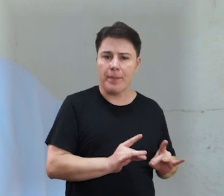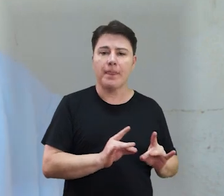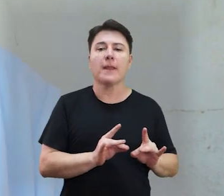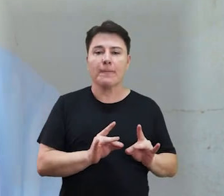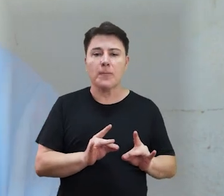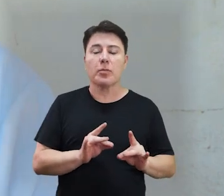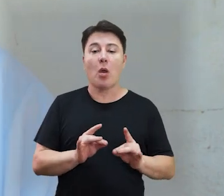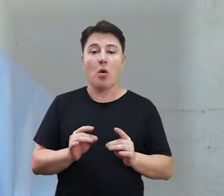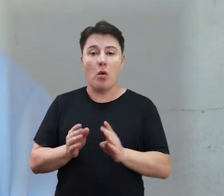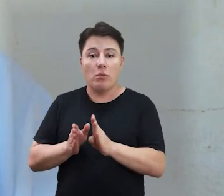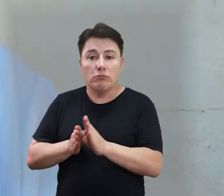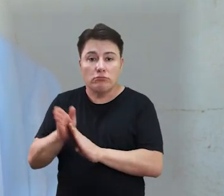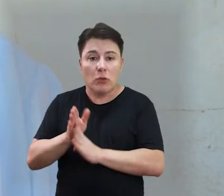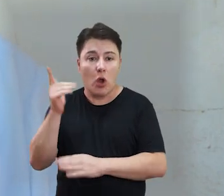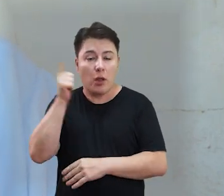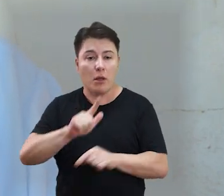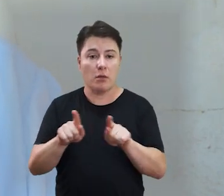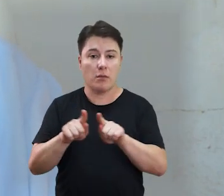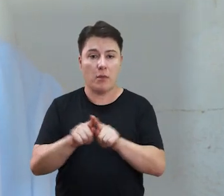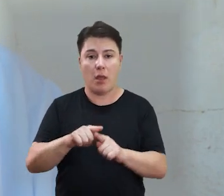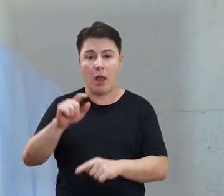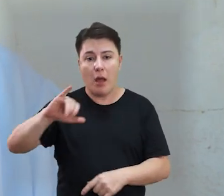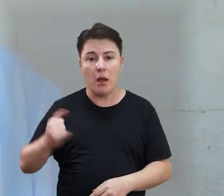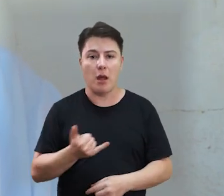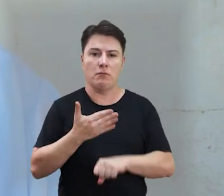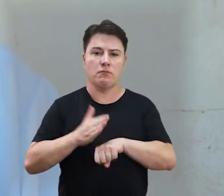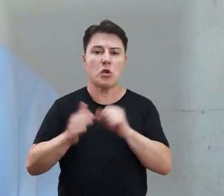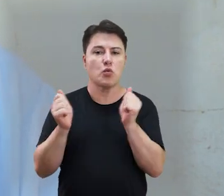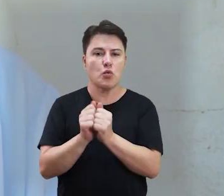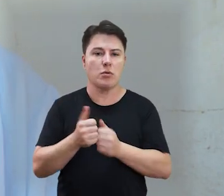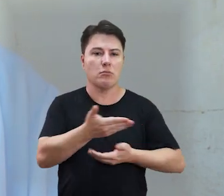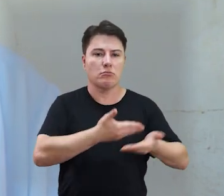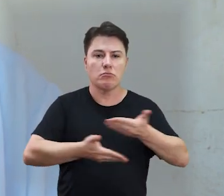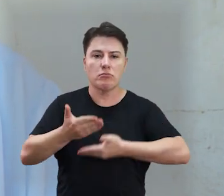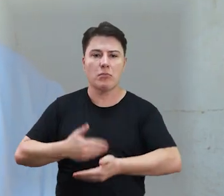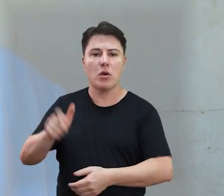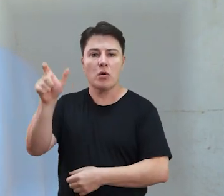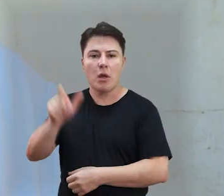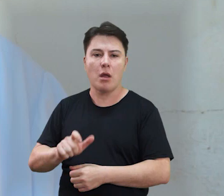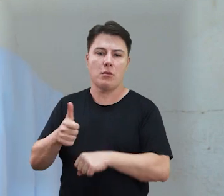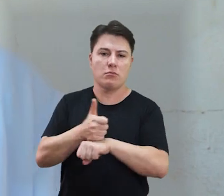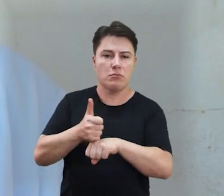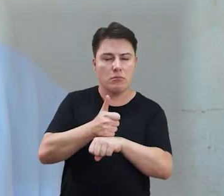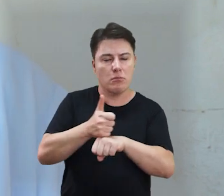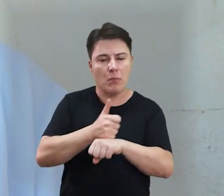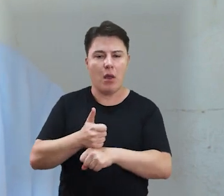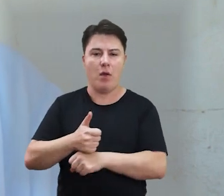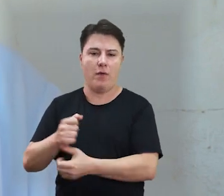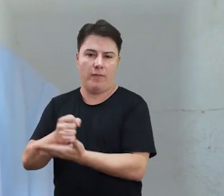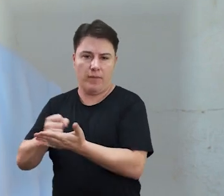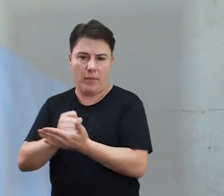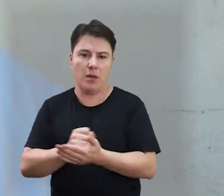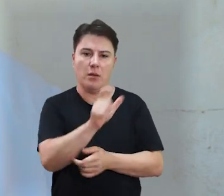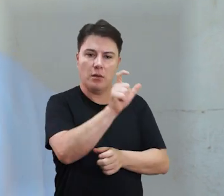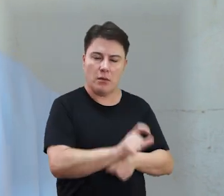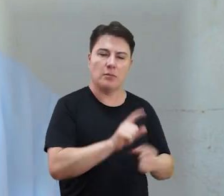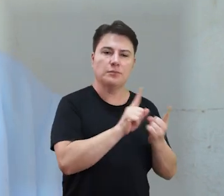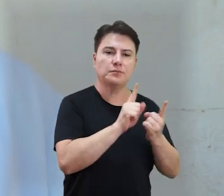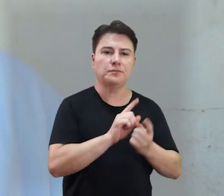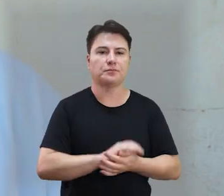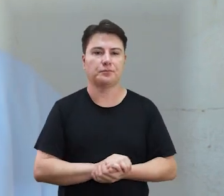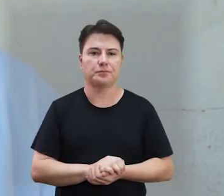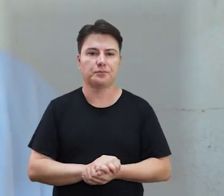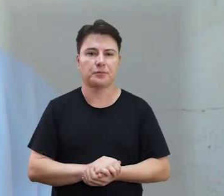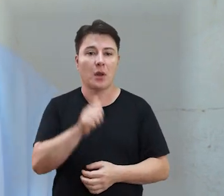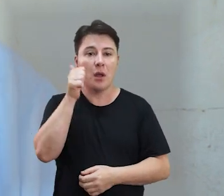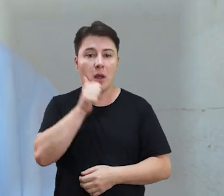incorretamente e a gente como sabe a parte teórica pode dar essa orientação e também treinar no paciente ali como que é essa